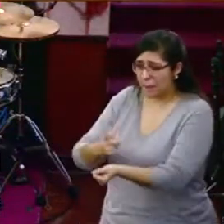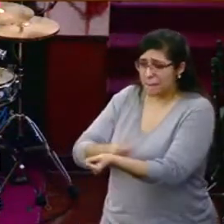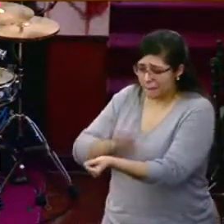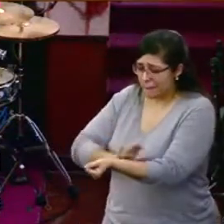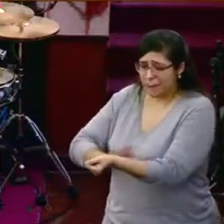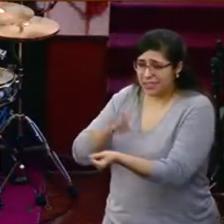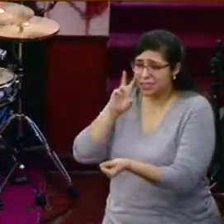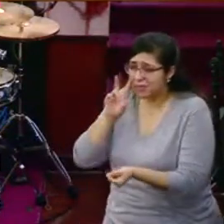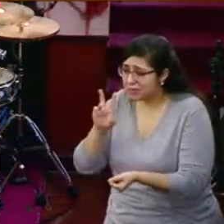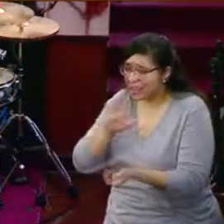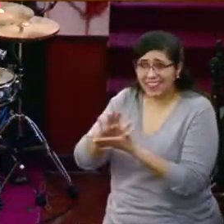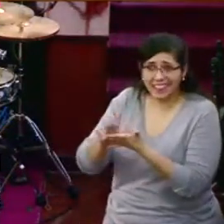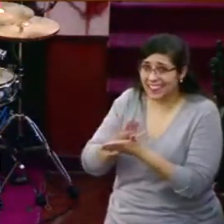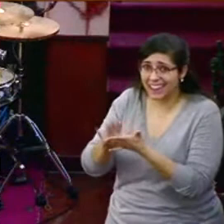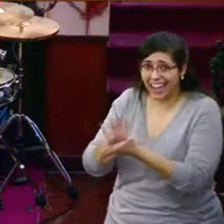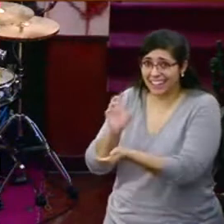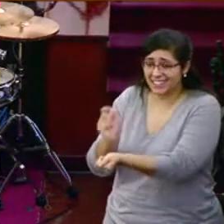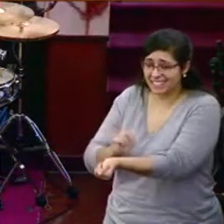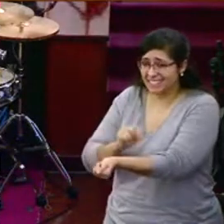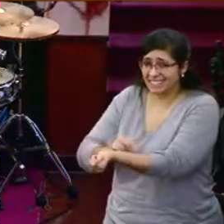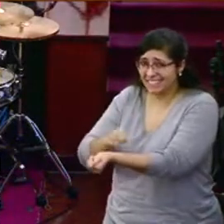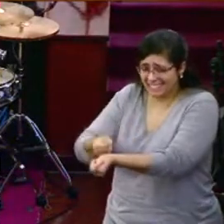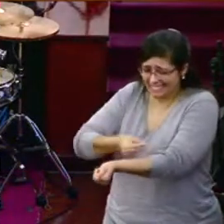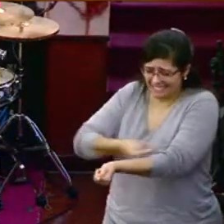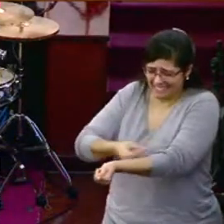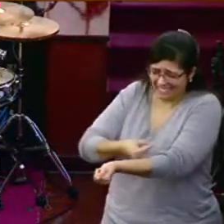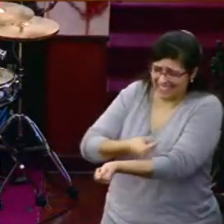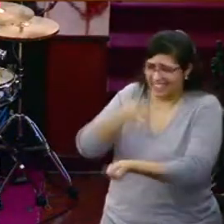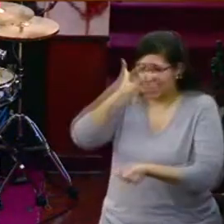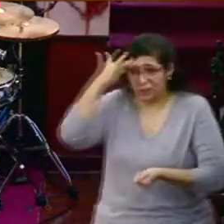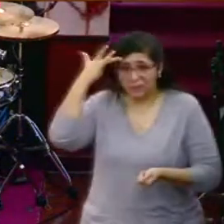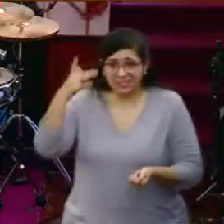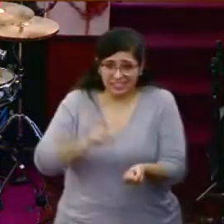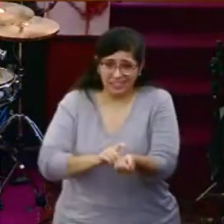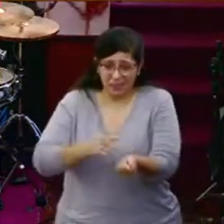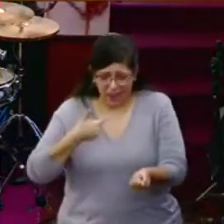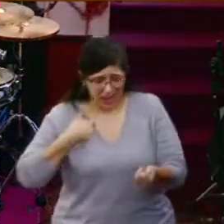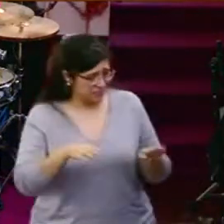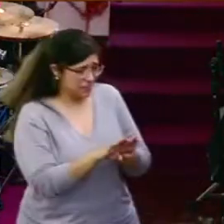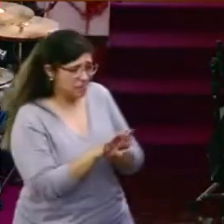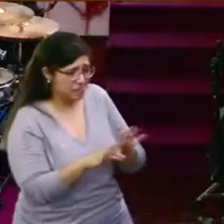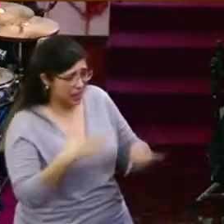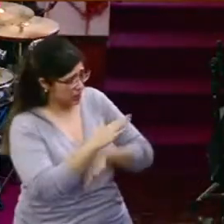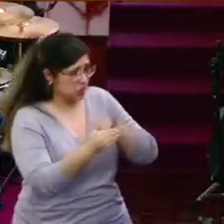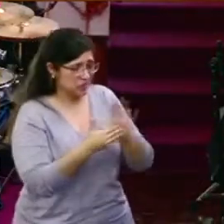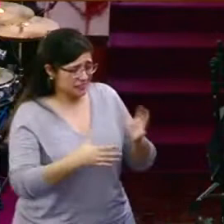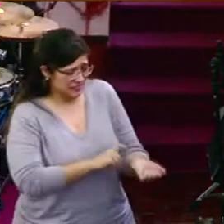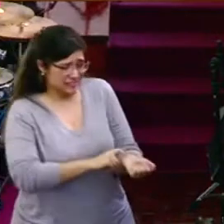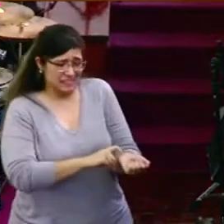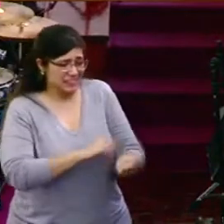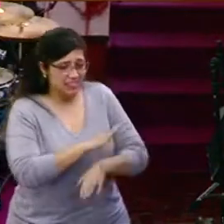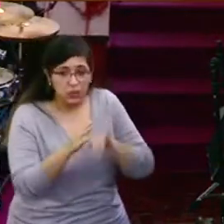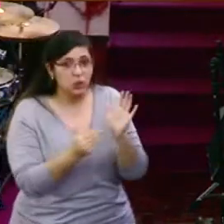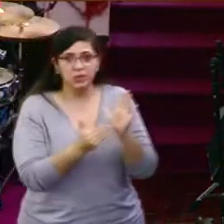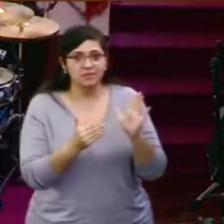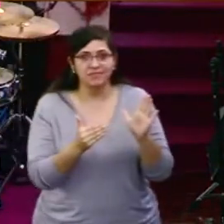aí eu preciso picar várias vezes no braço e a pessoa fica nervosa eu também fico nervosa aliás inclusive agora a